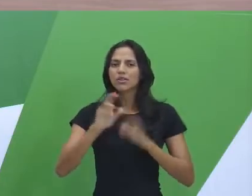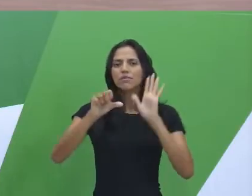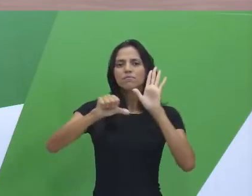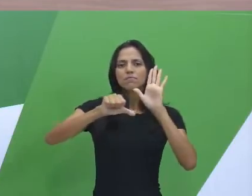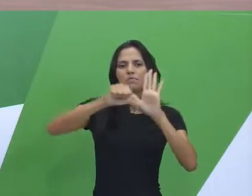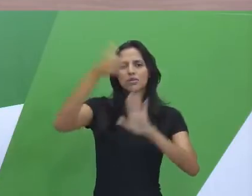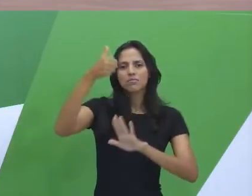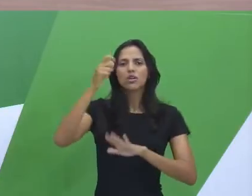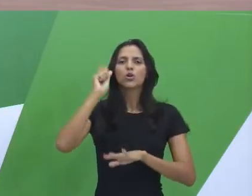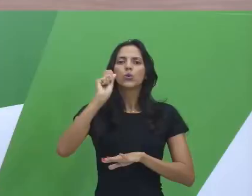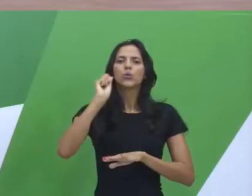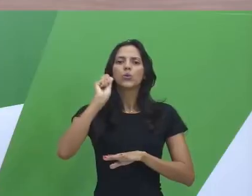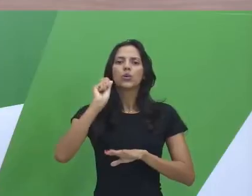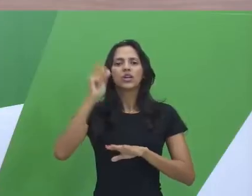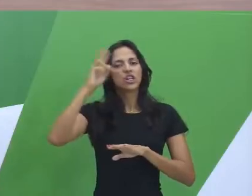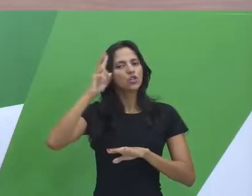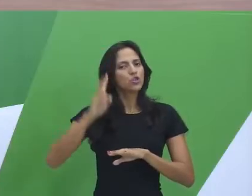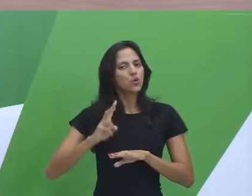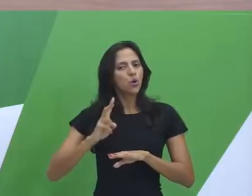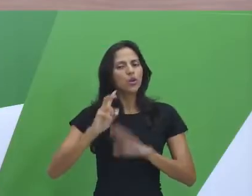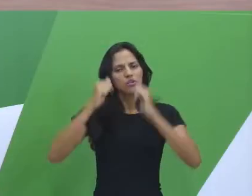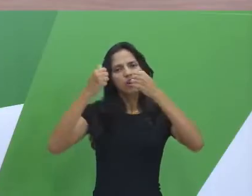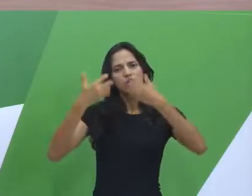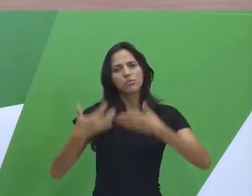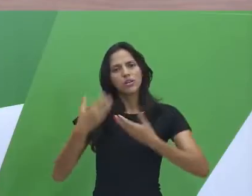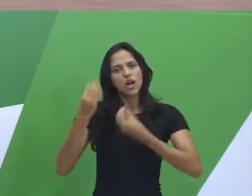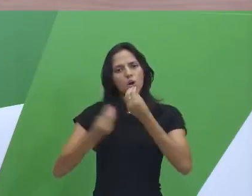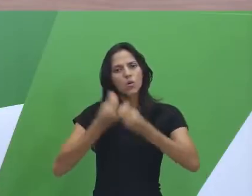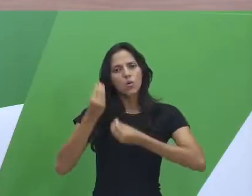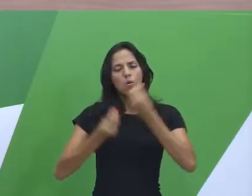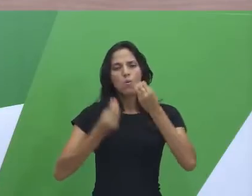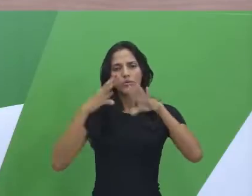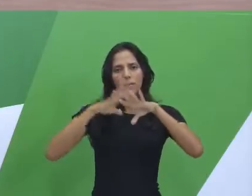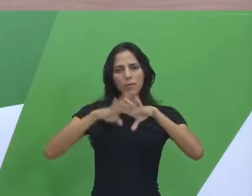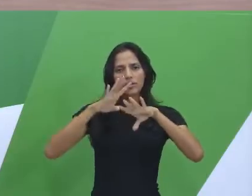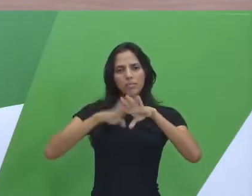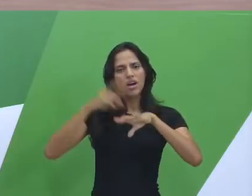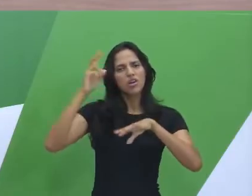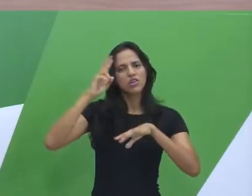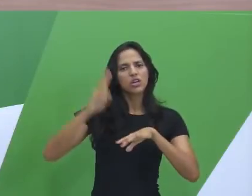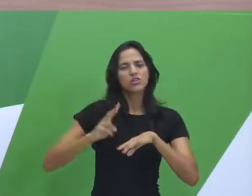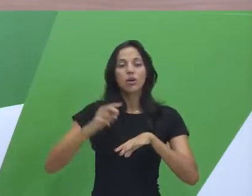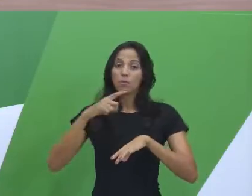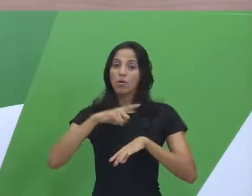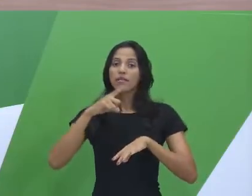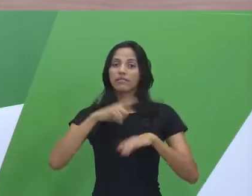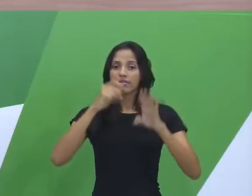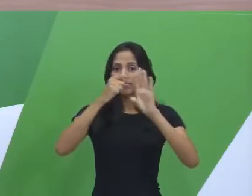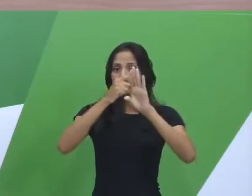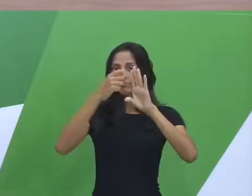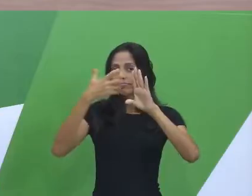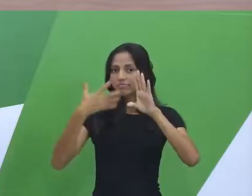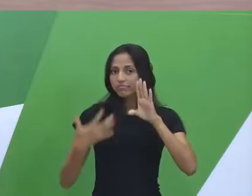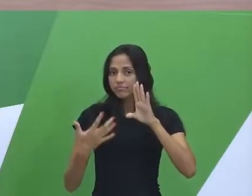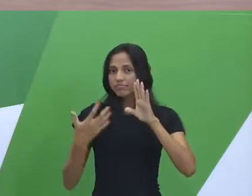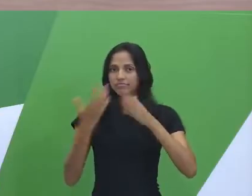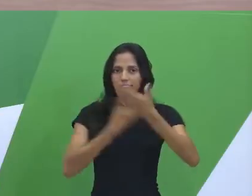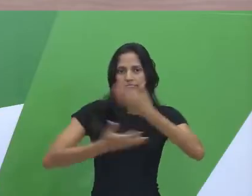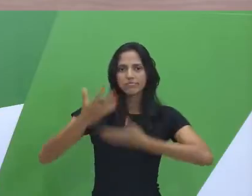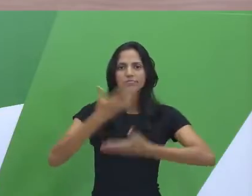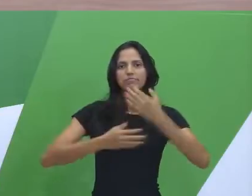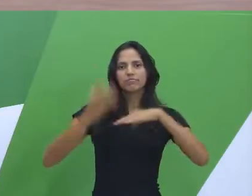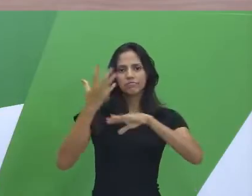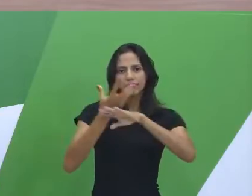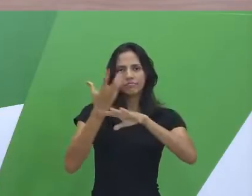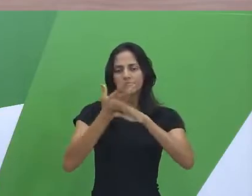Primeiro teremos um pouco de história. Por quê? Porque a nossa aula sempre tem características interdisciplinar.